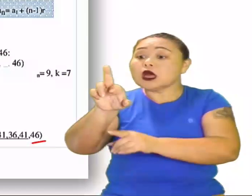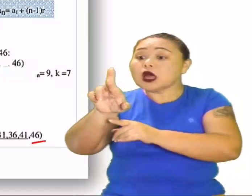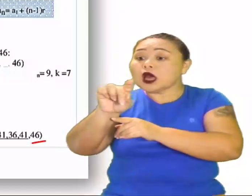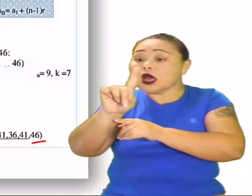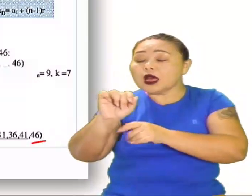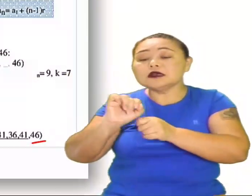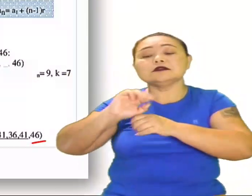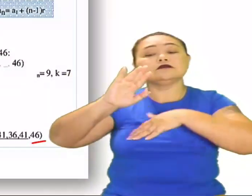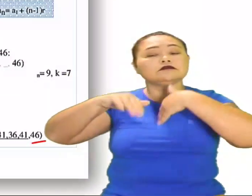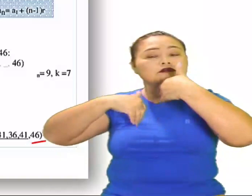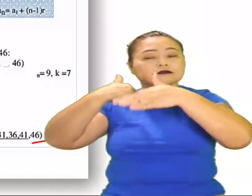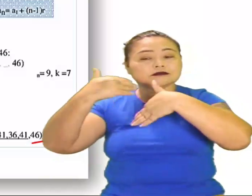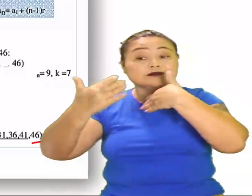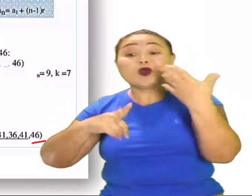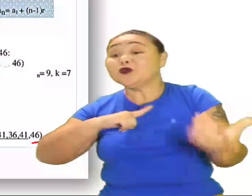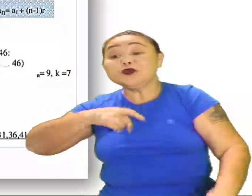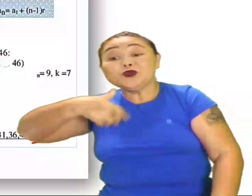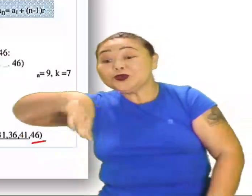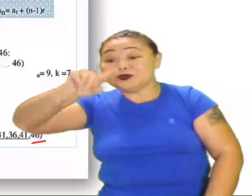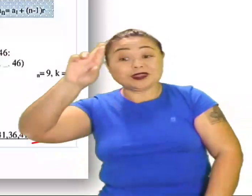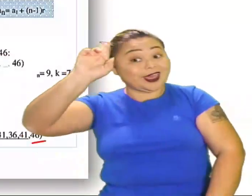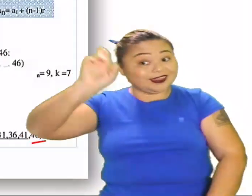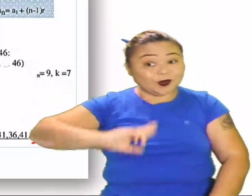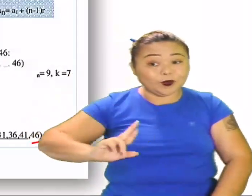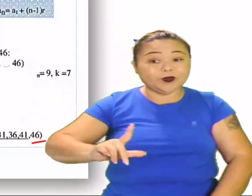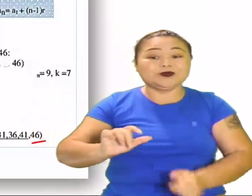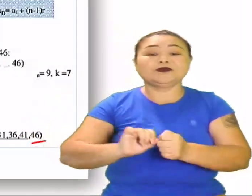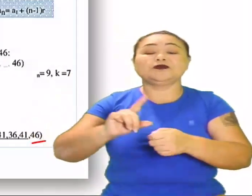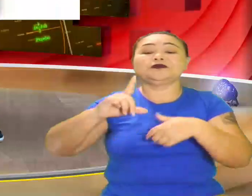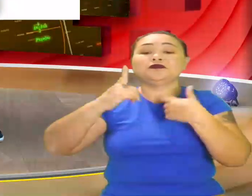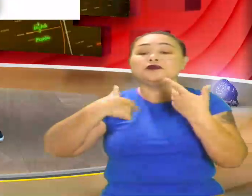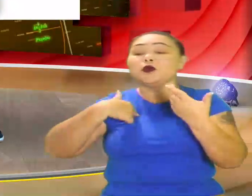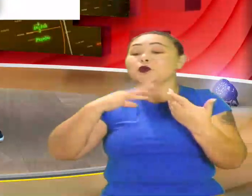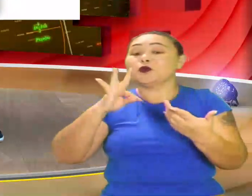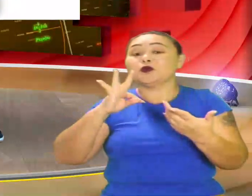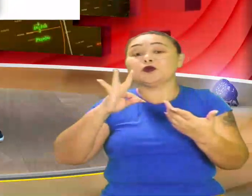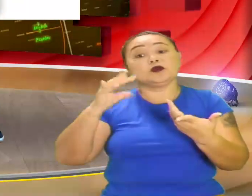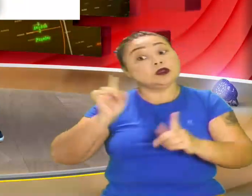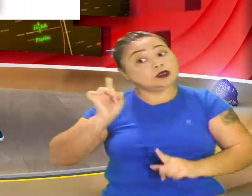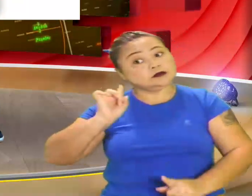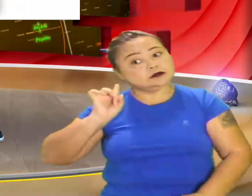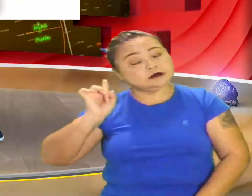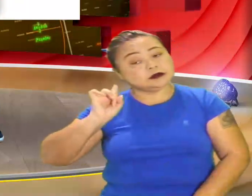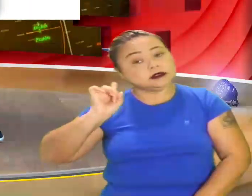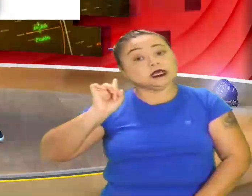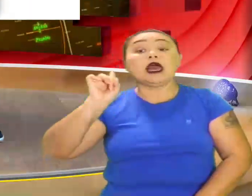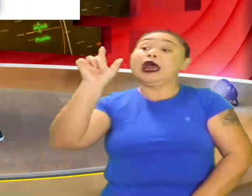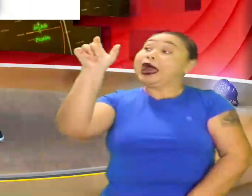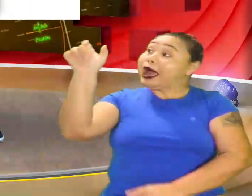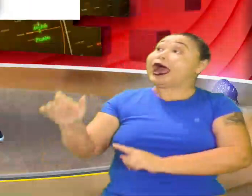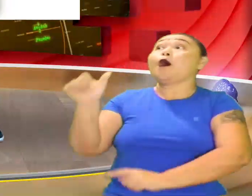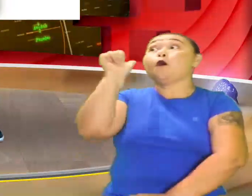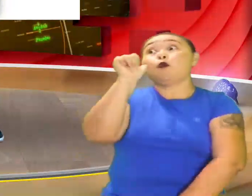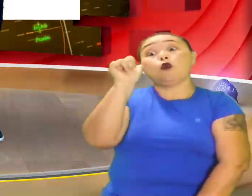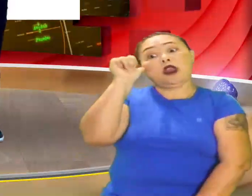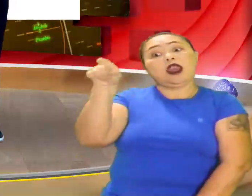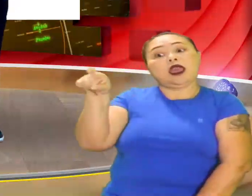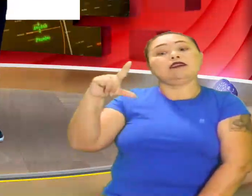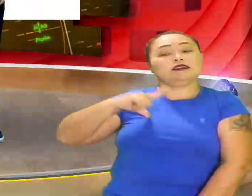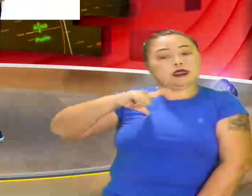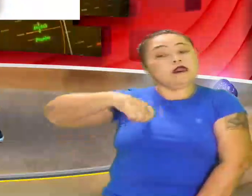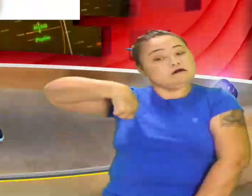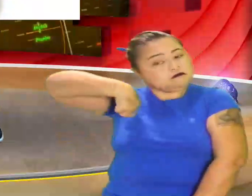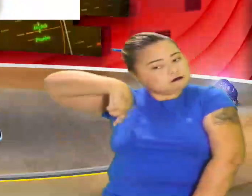vai longe, né? Todo mundo tem razão. Legal, né? Todo mundo não. Geralmente a mulher tem razão. E já ia